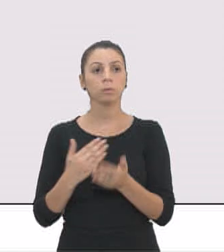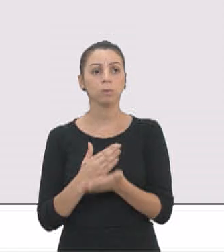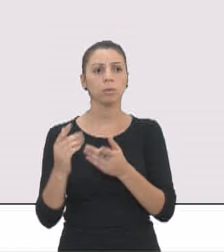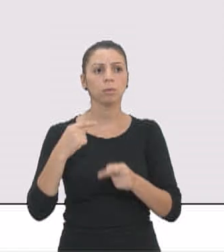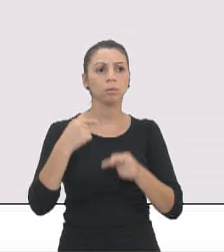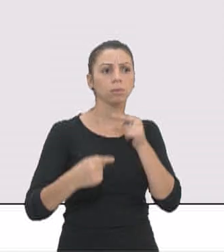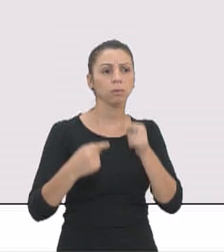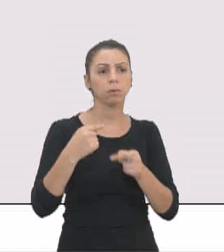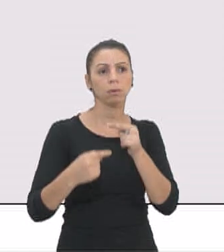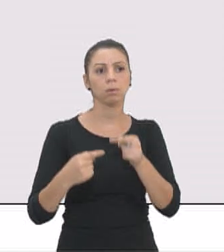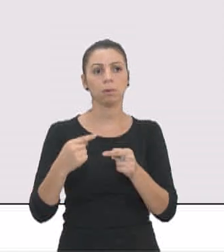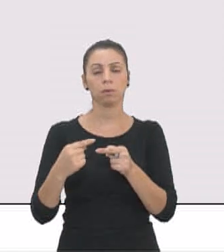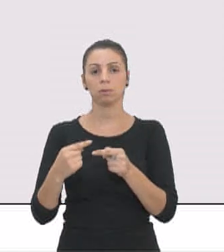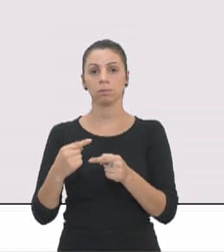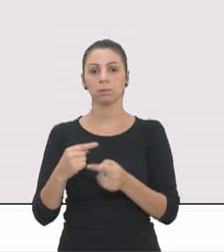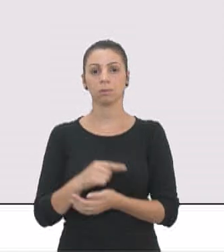liberal.